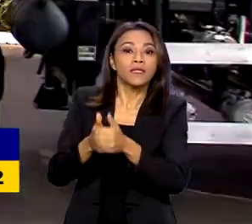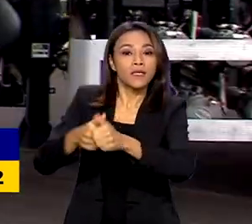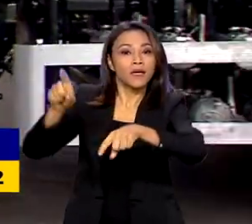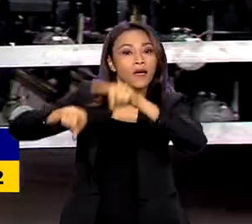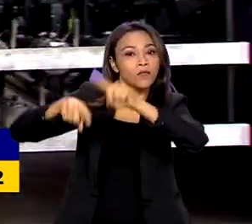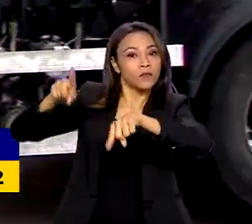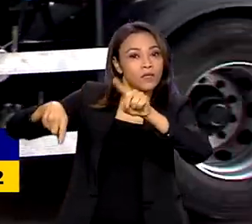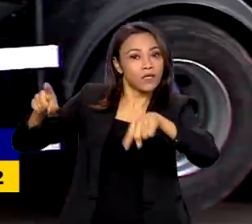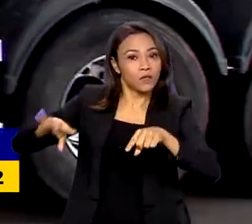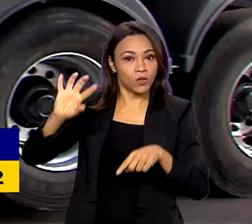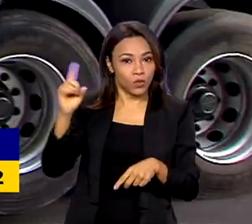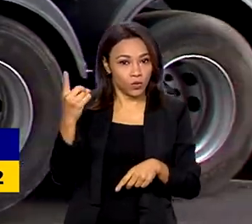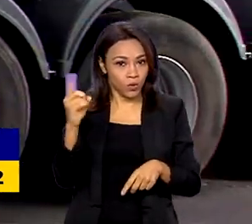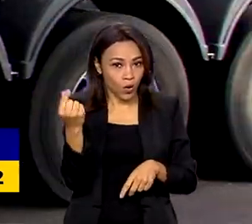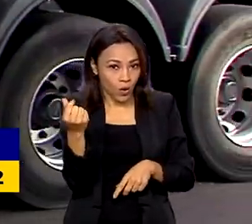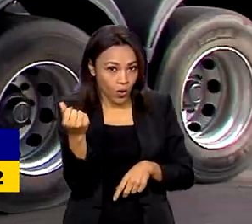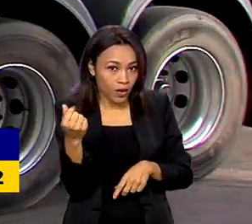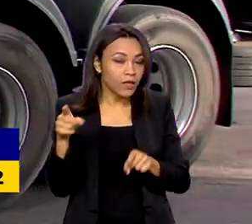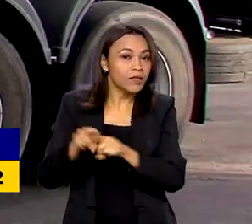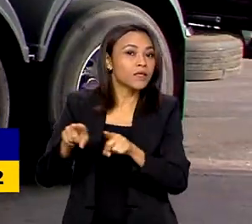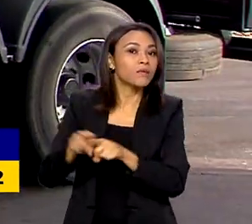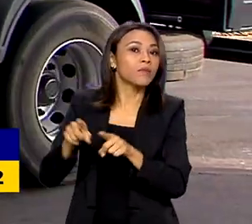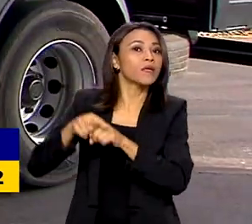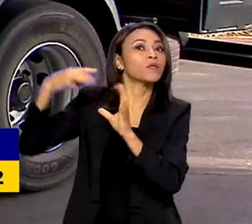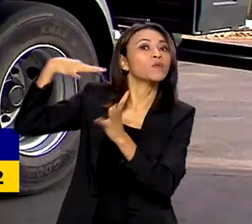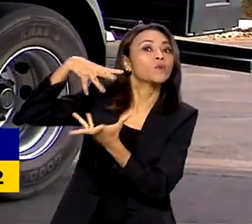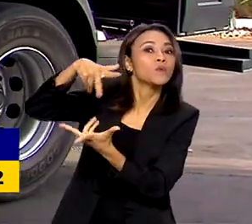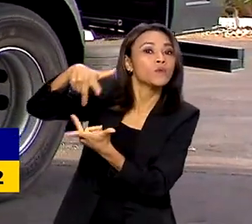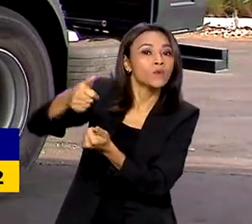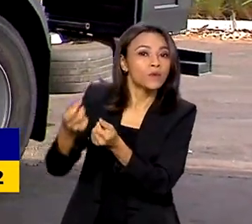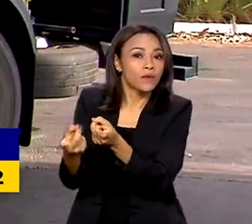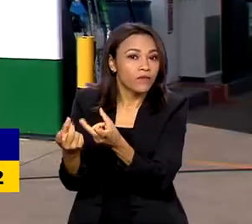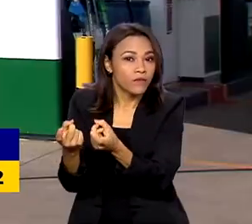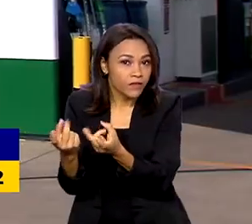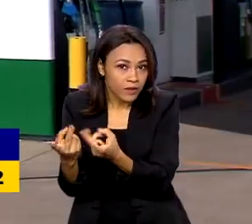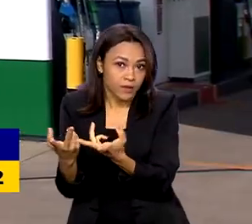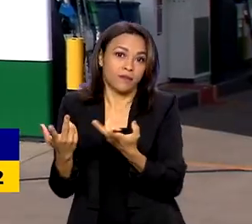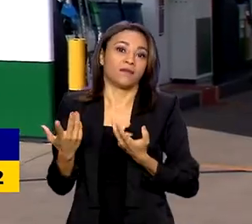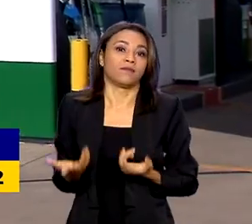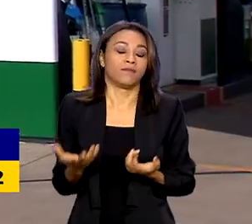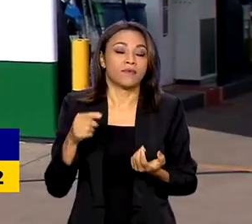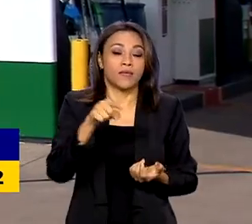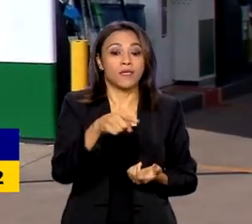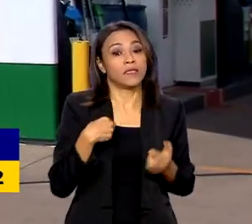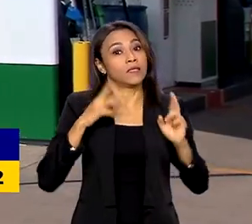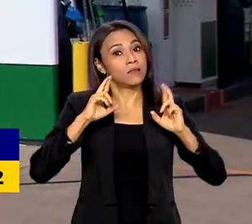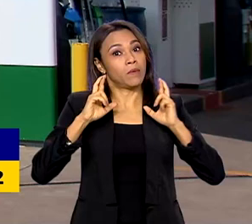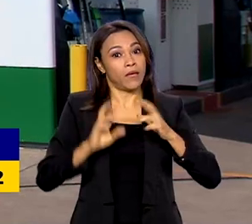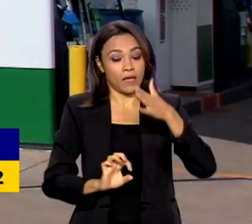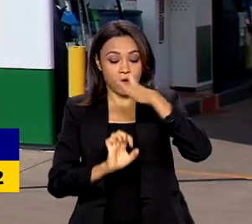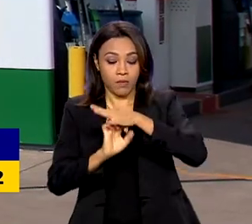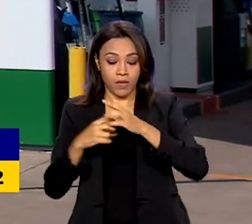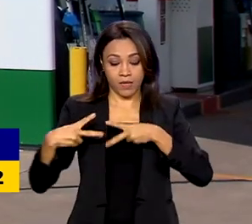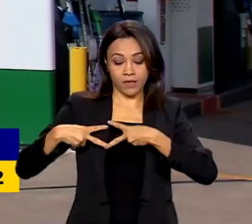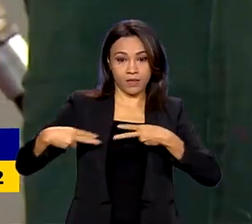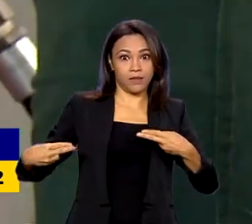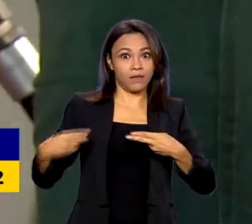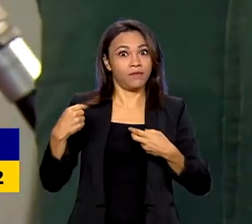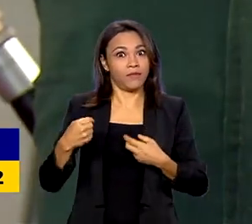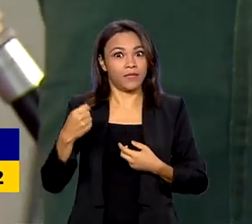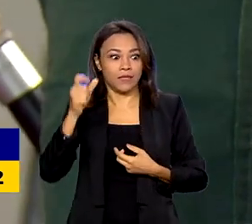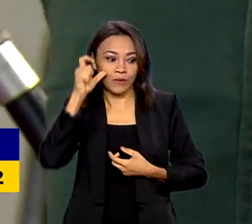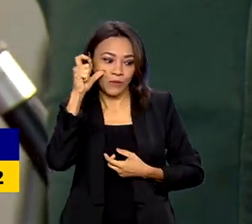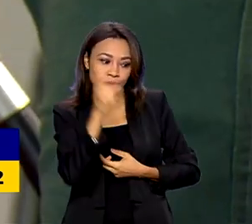dólar e do mercado internacional de óleo. O que se espera é que a empresa também fique mais atrativa